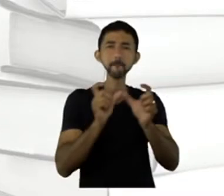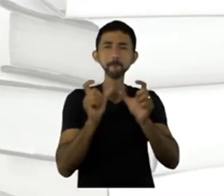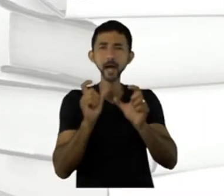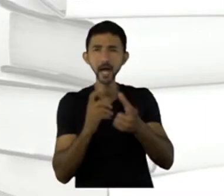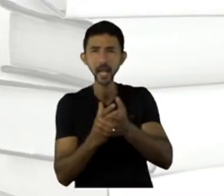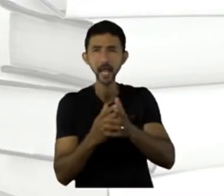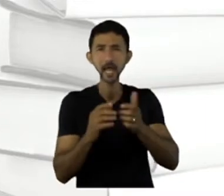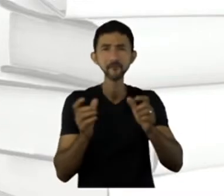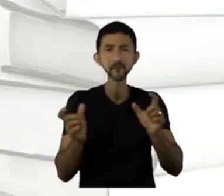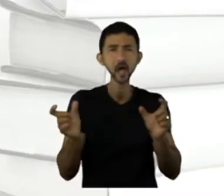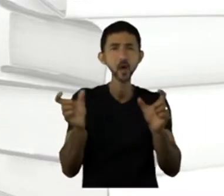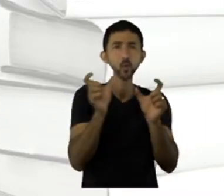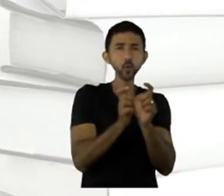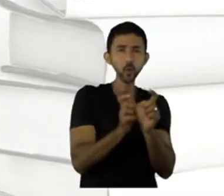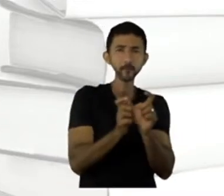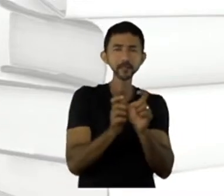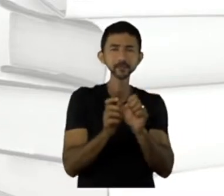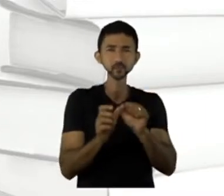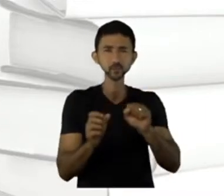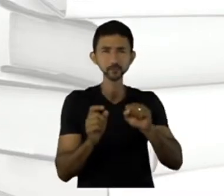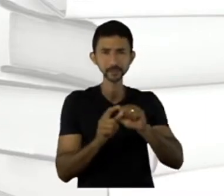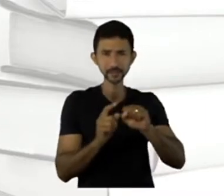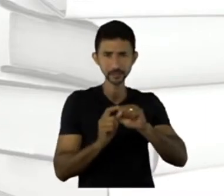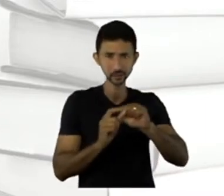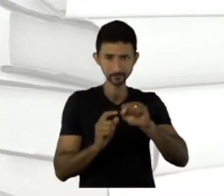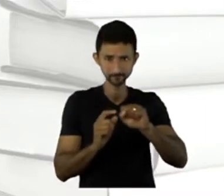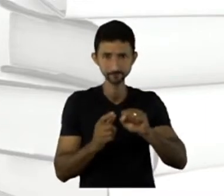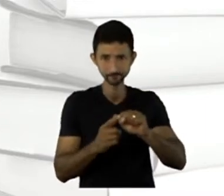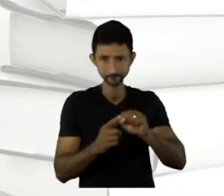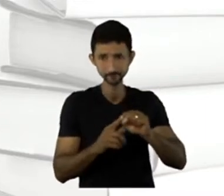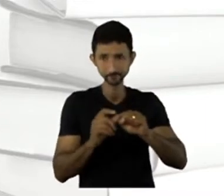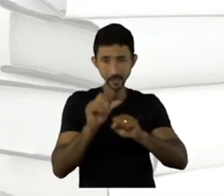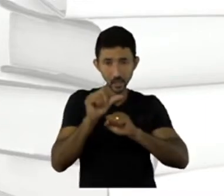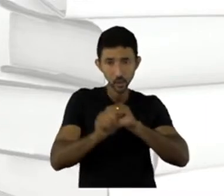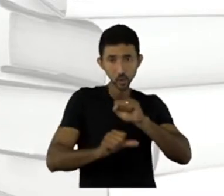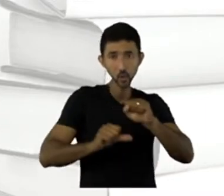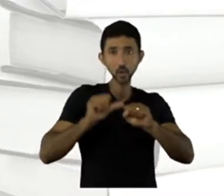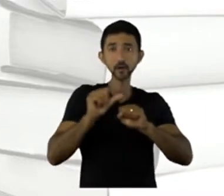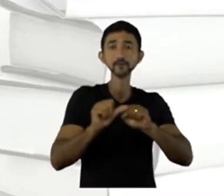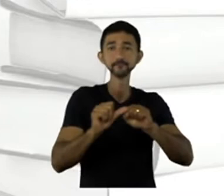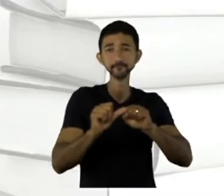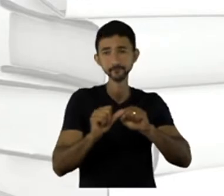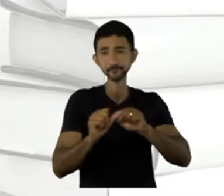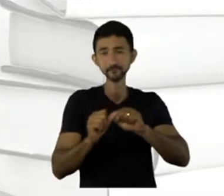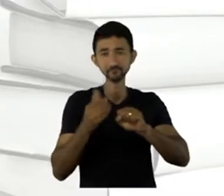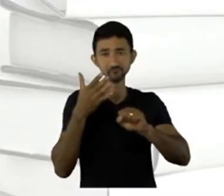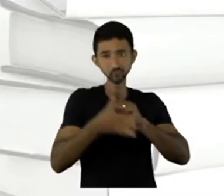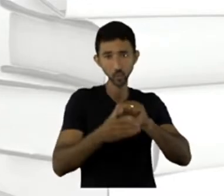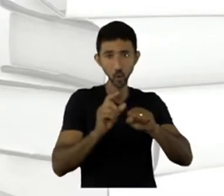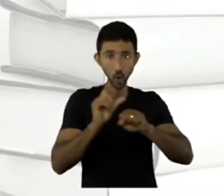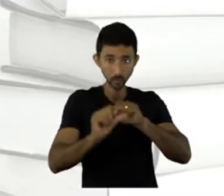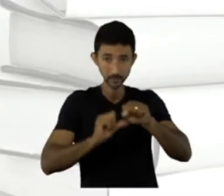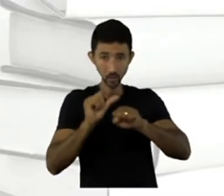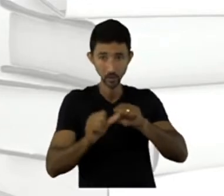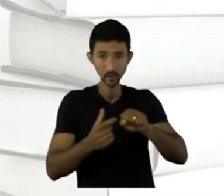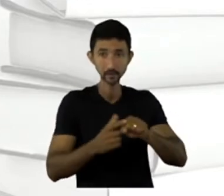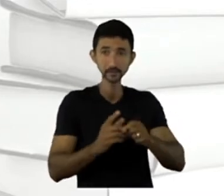palavras que acompanham os substantivos, podendo substituí-los, direta ou